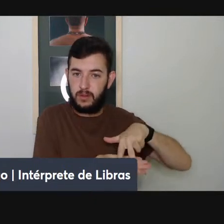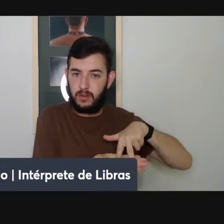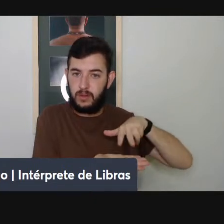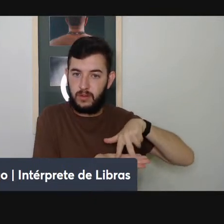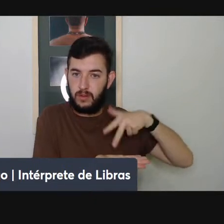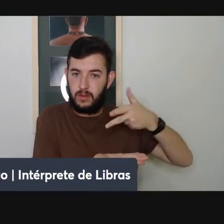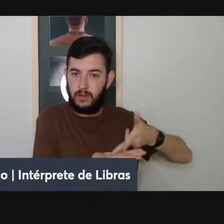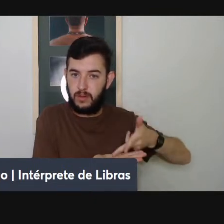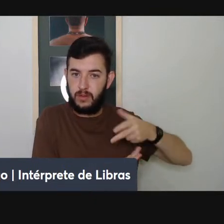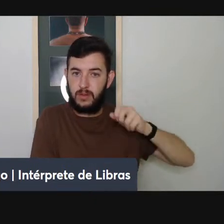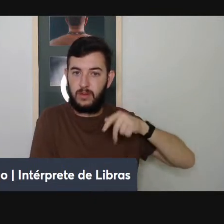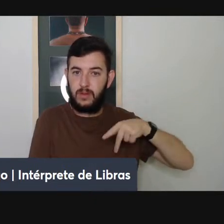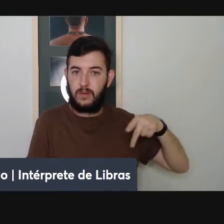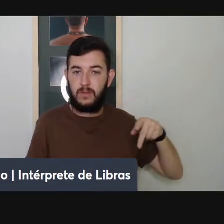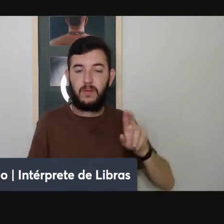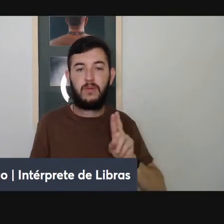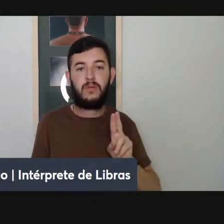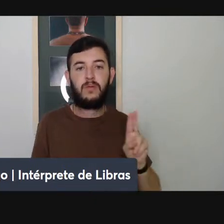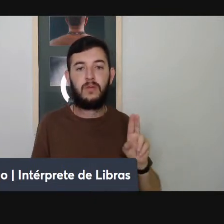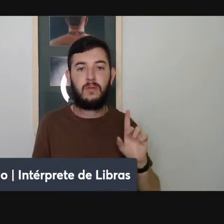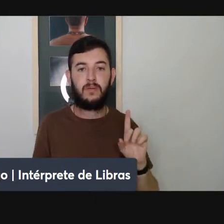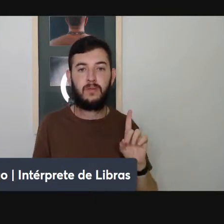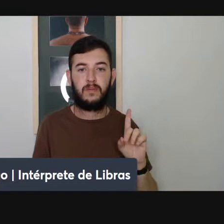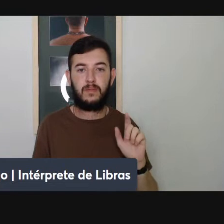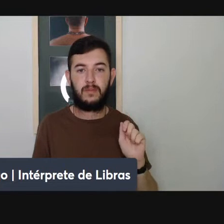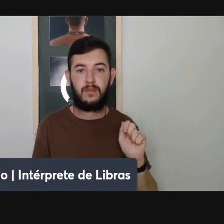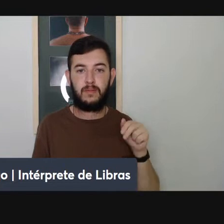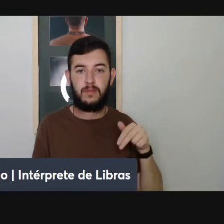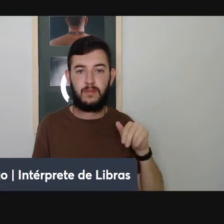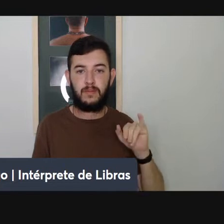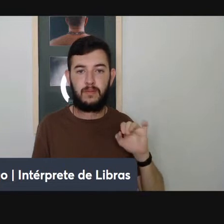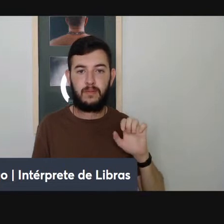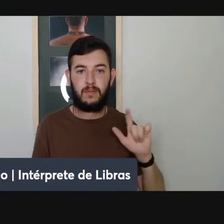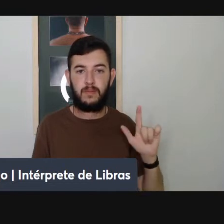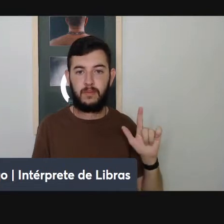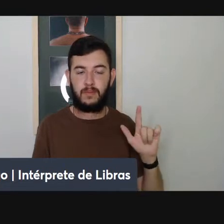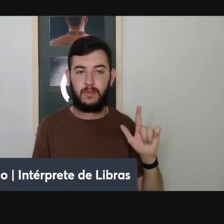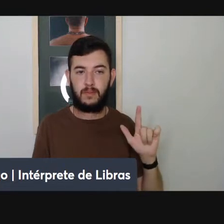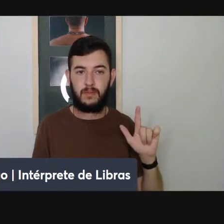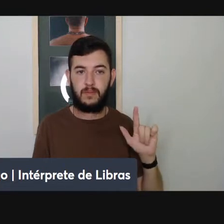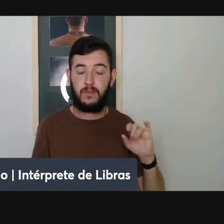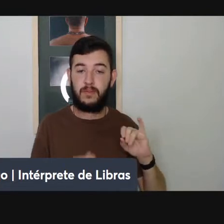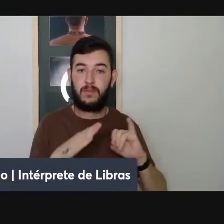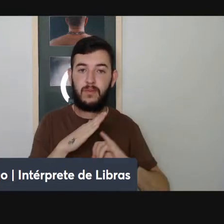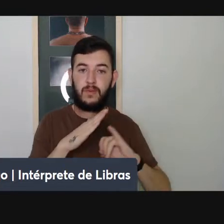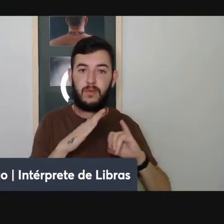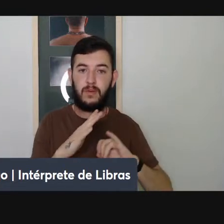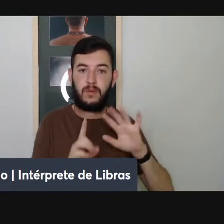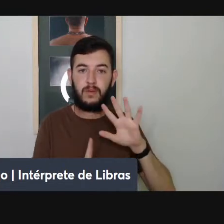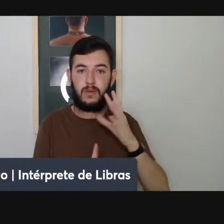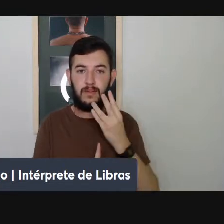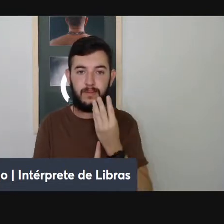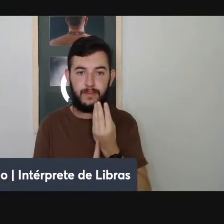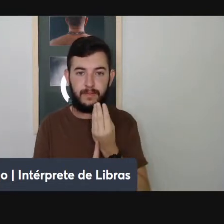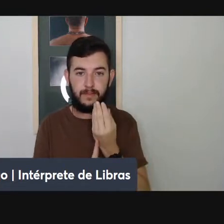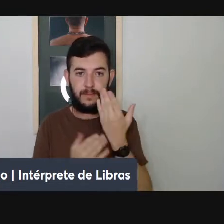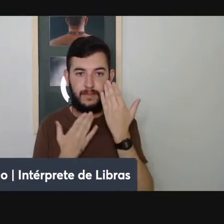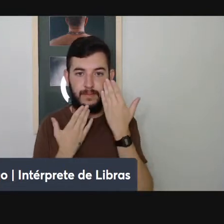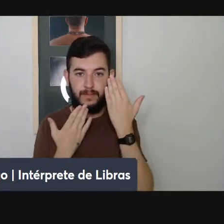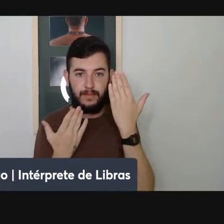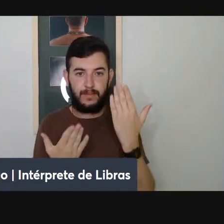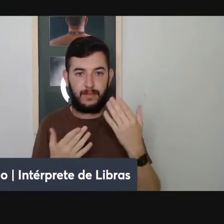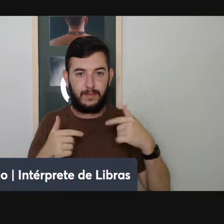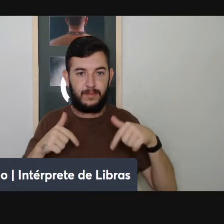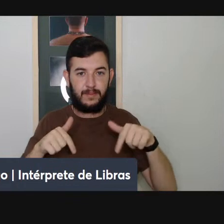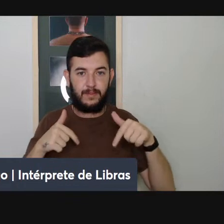nosso professor Daniel Fernandes do Instituto de Artes. A todos o nosso muito obrigado por esse trabalho conjunto